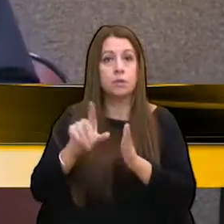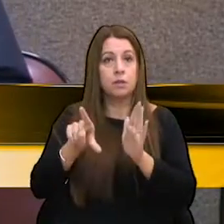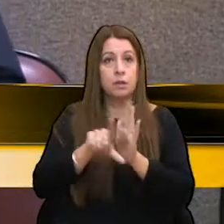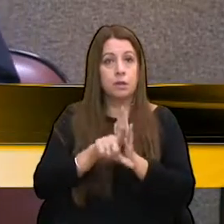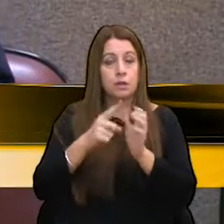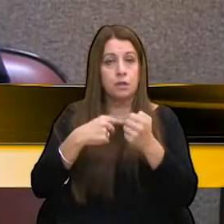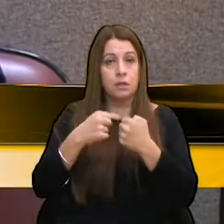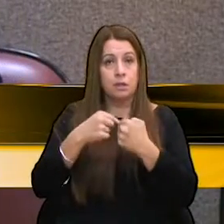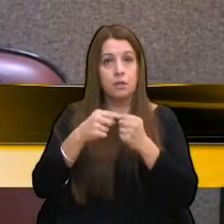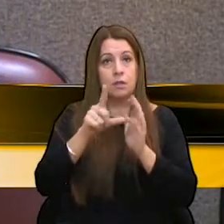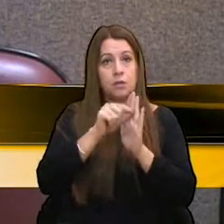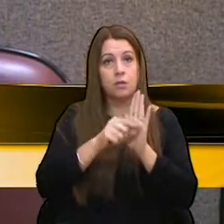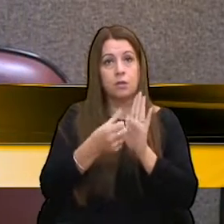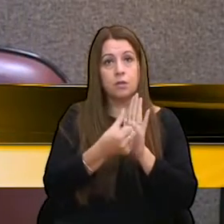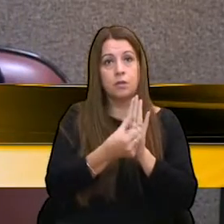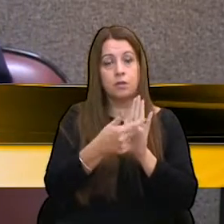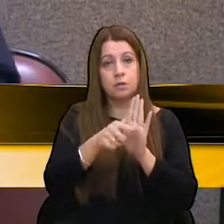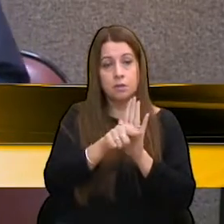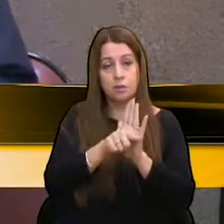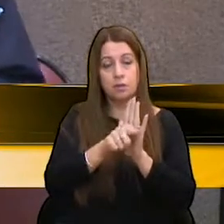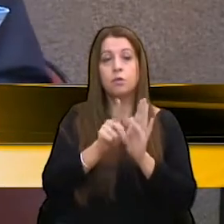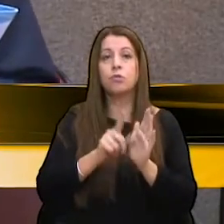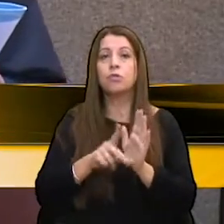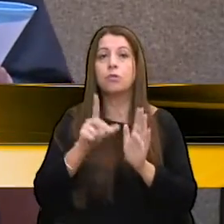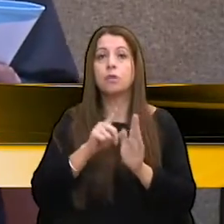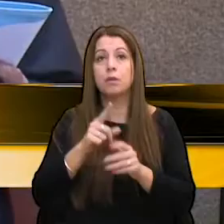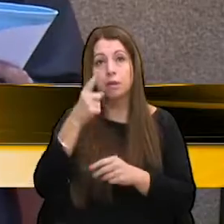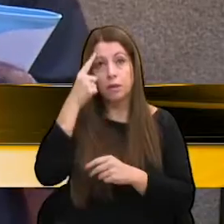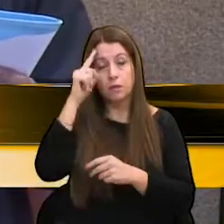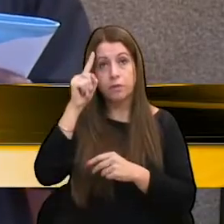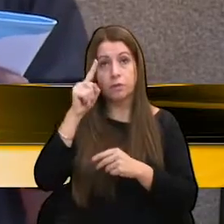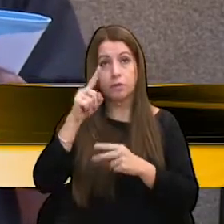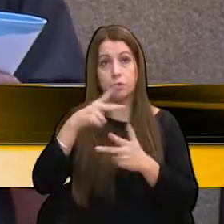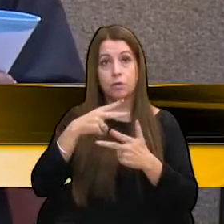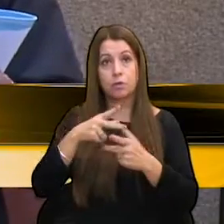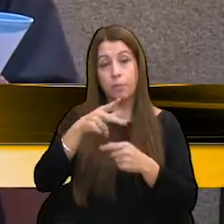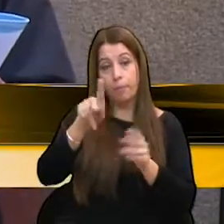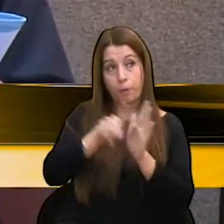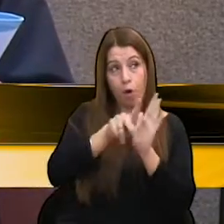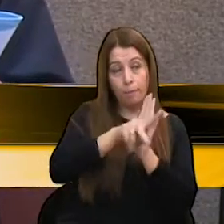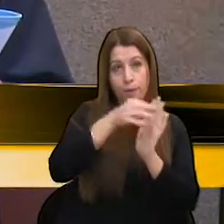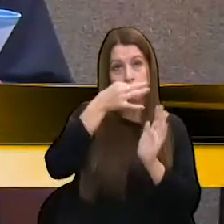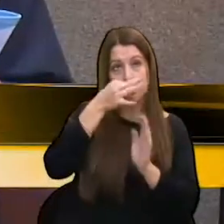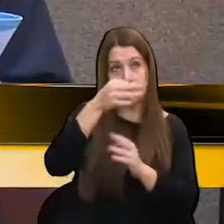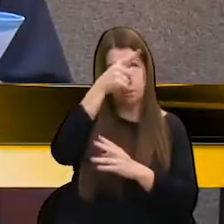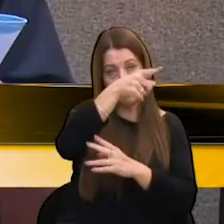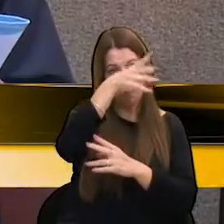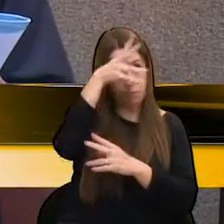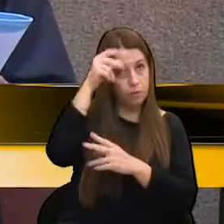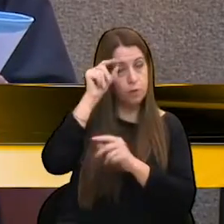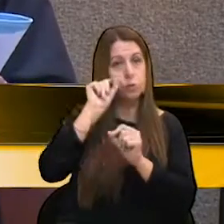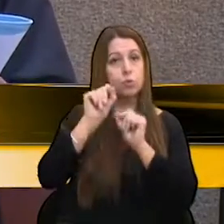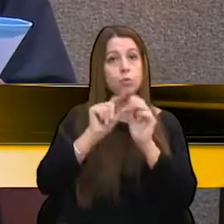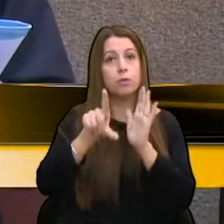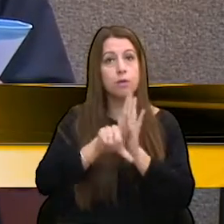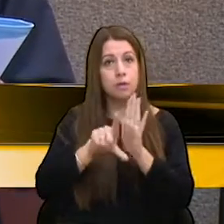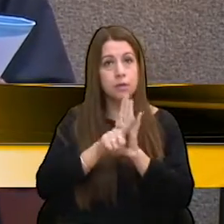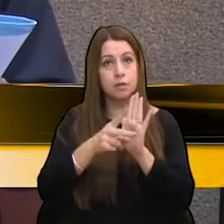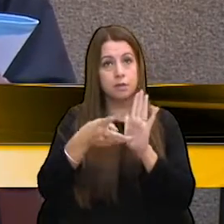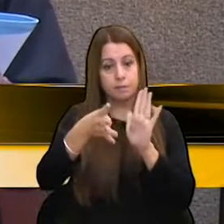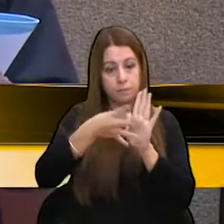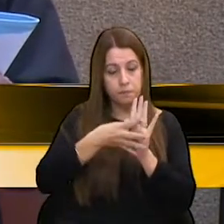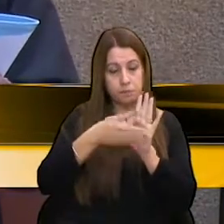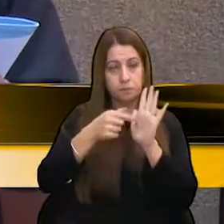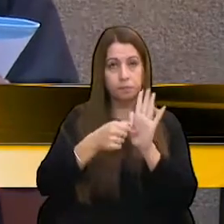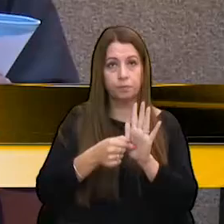Orgânica do Município, artigo 67, são de iniciativa privativa do prefeito as leis que disponham sobre, inciso